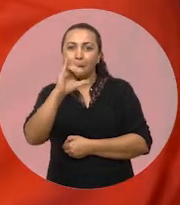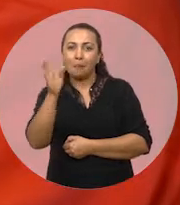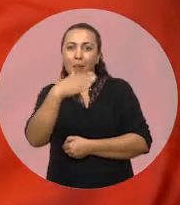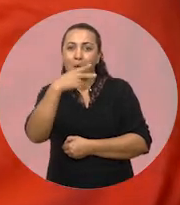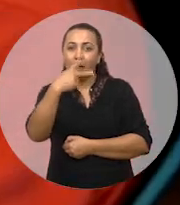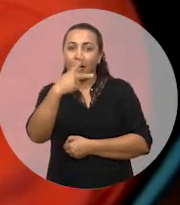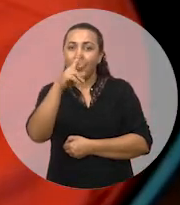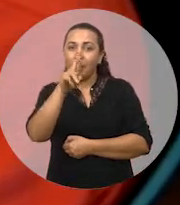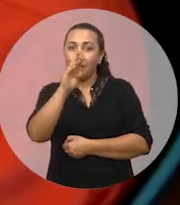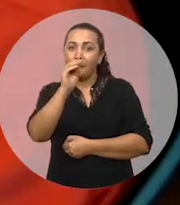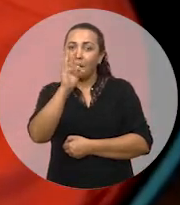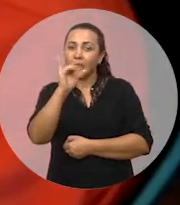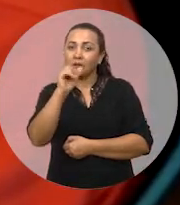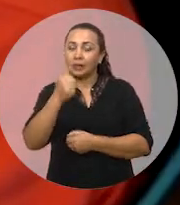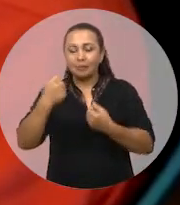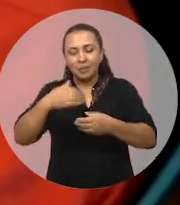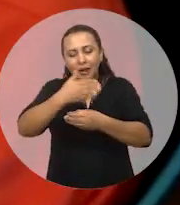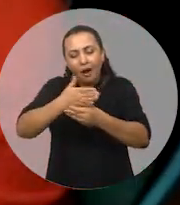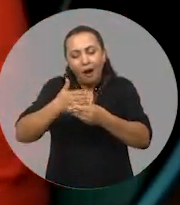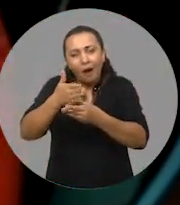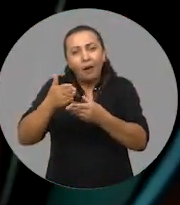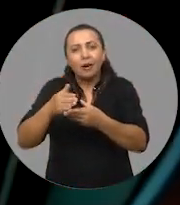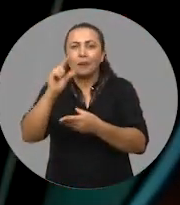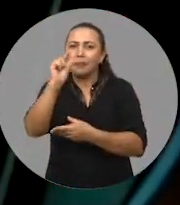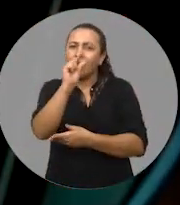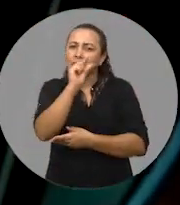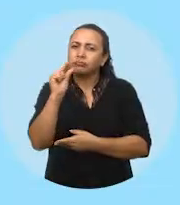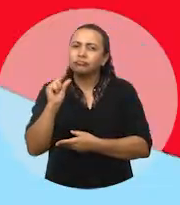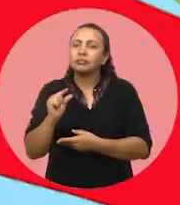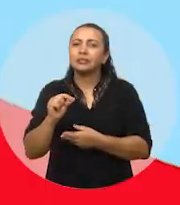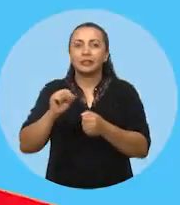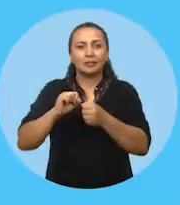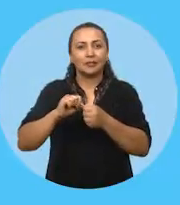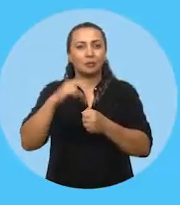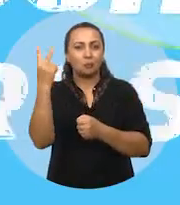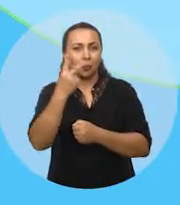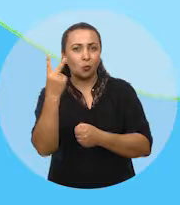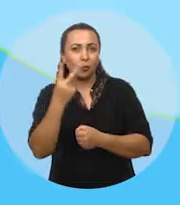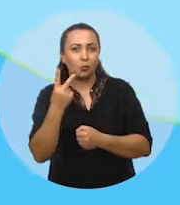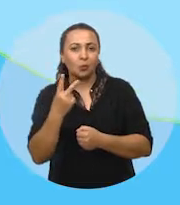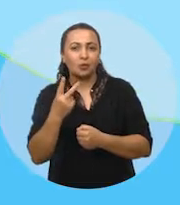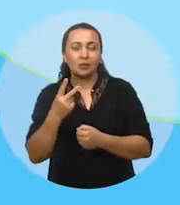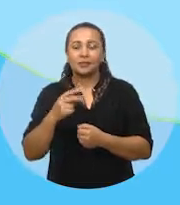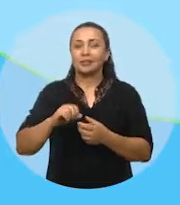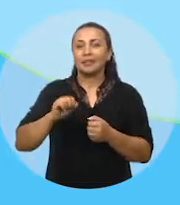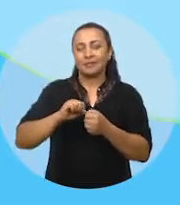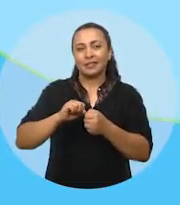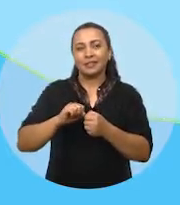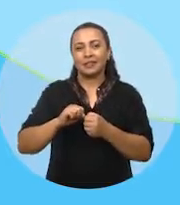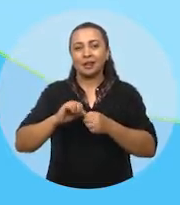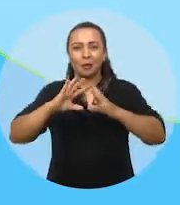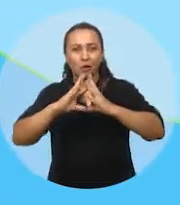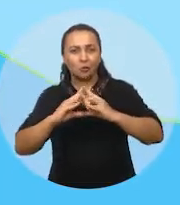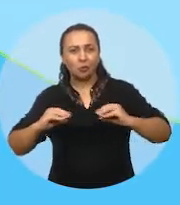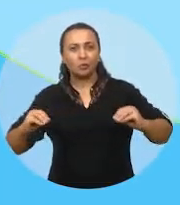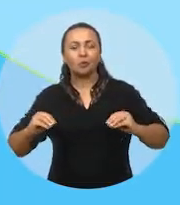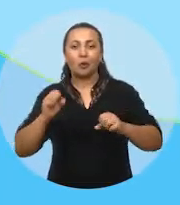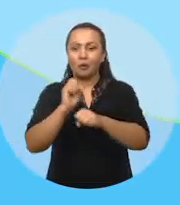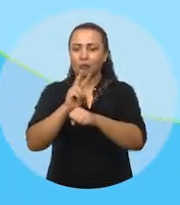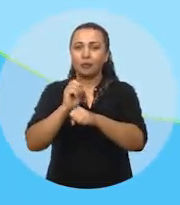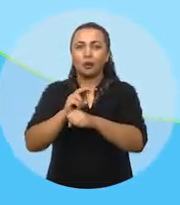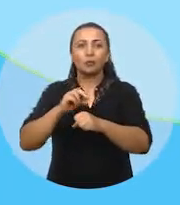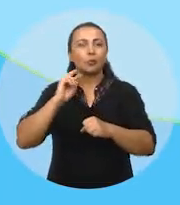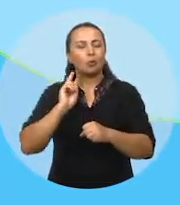ser cortada em proteínas menores. E isso é feito por duas proteases. E aí, ocorrendo essa clivagem, o vírus